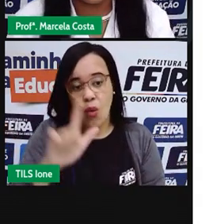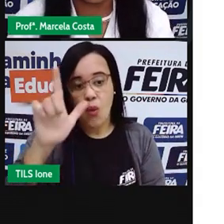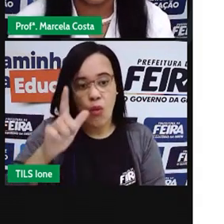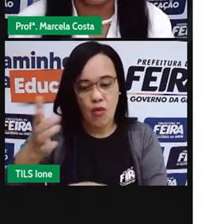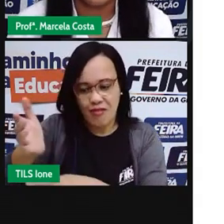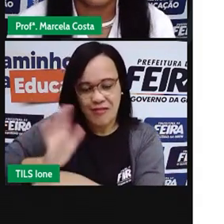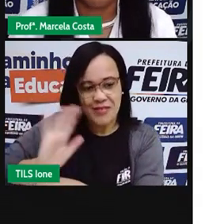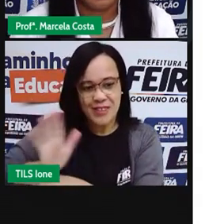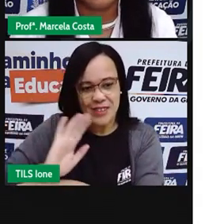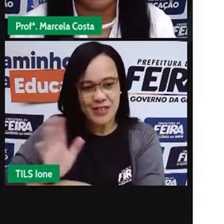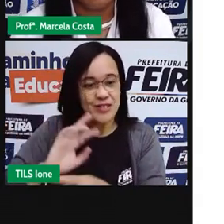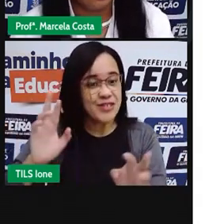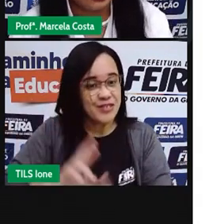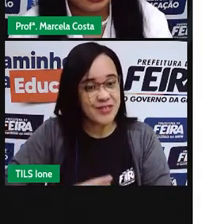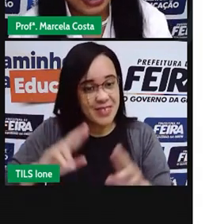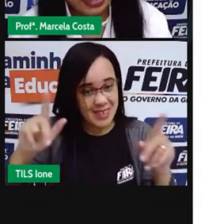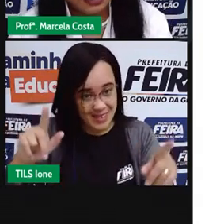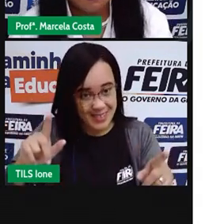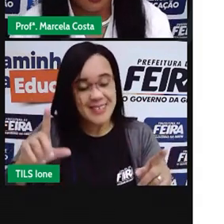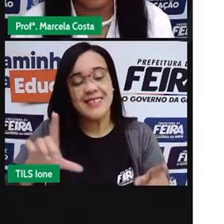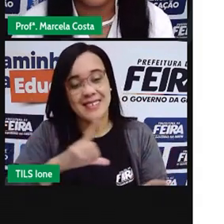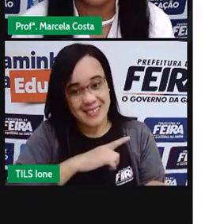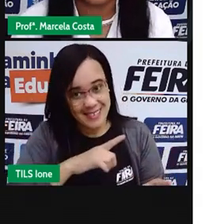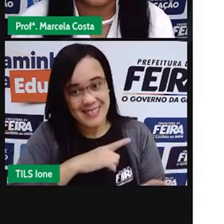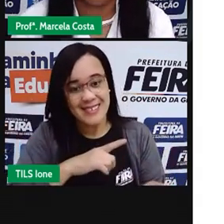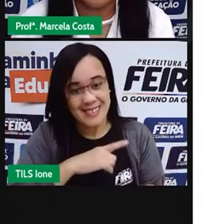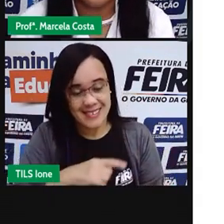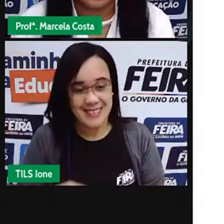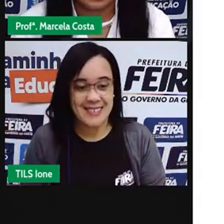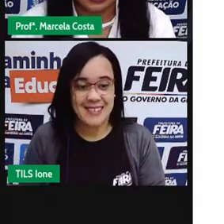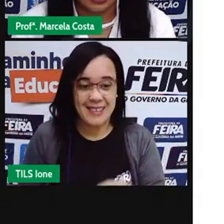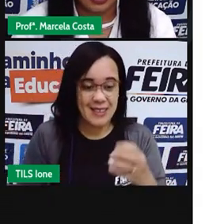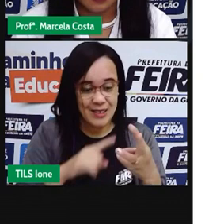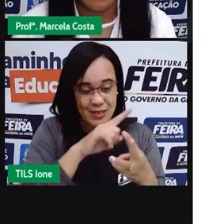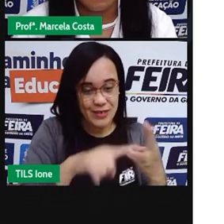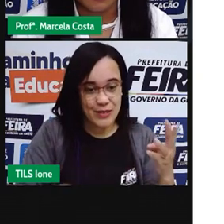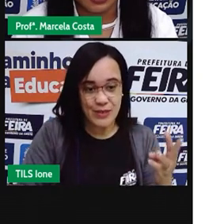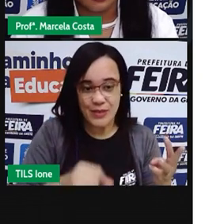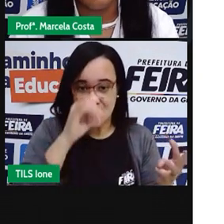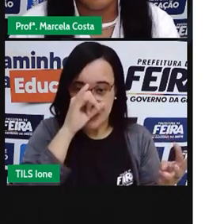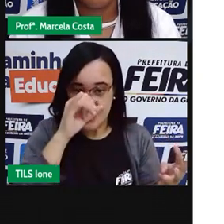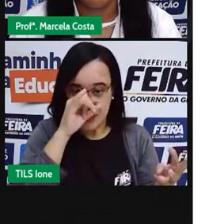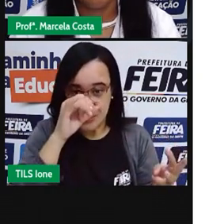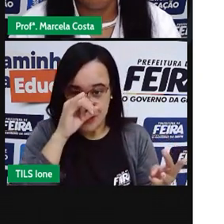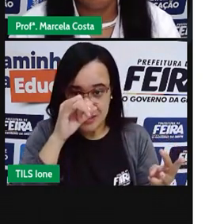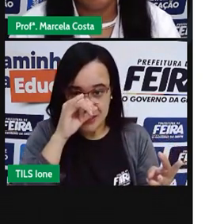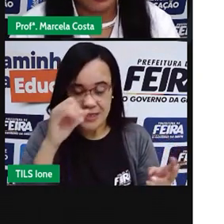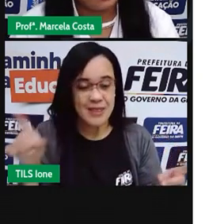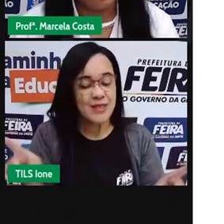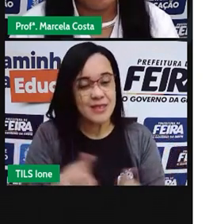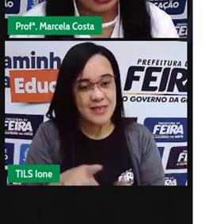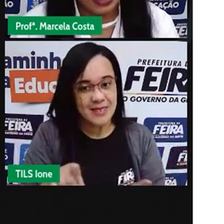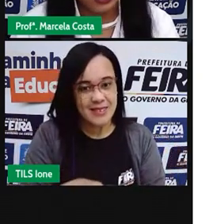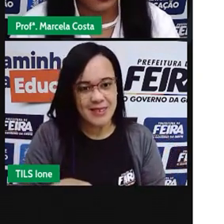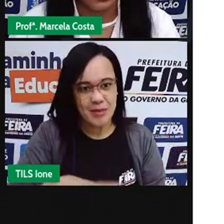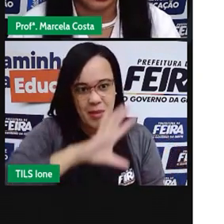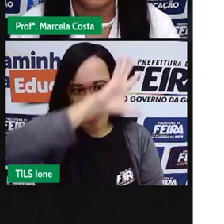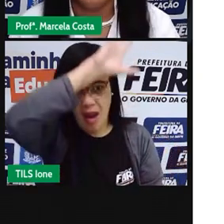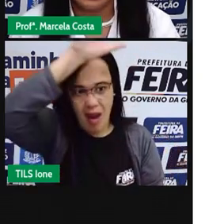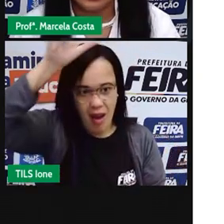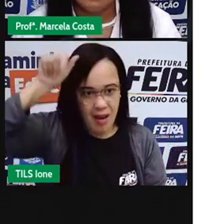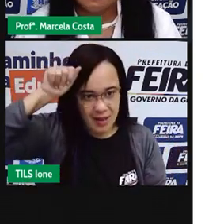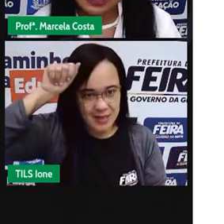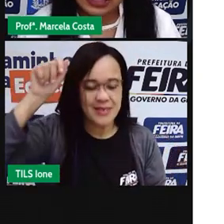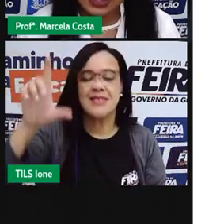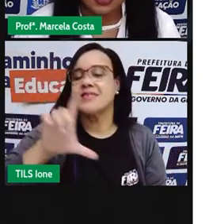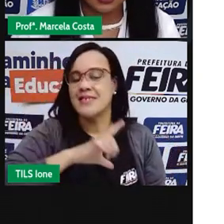uma releitura chamada Os Três Porquinhos e a Mata Atlântica. Foi um resultado de